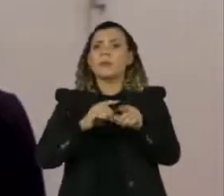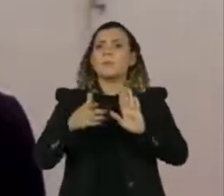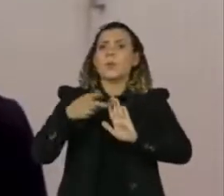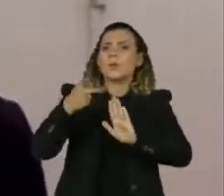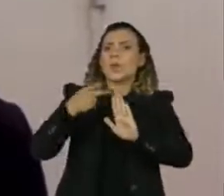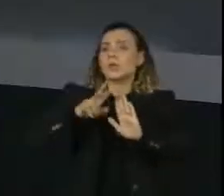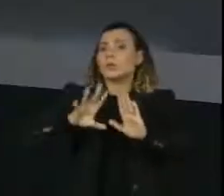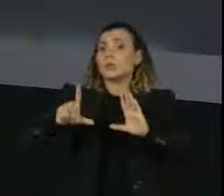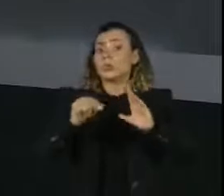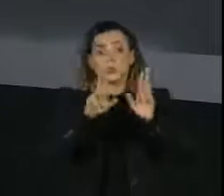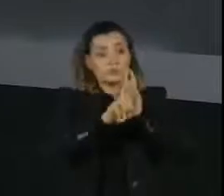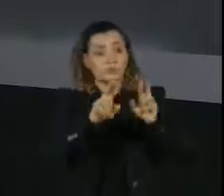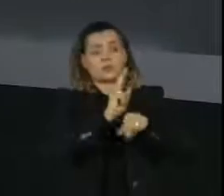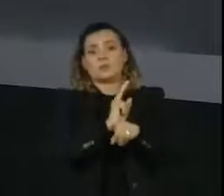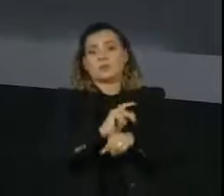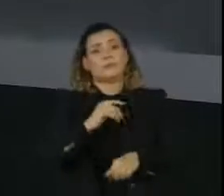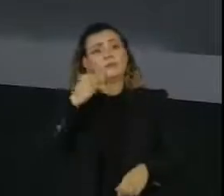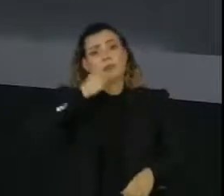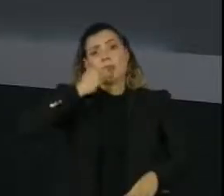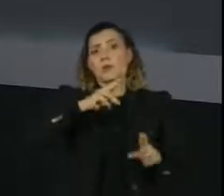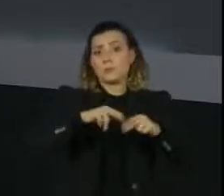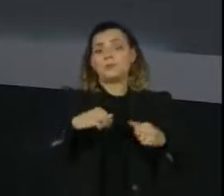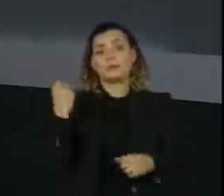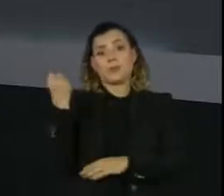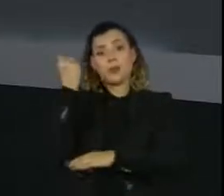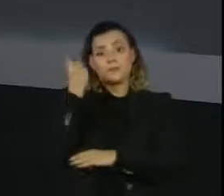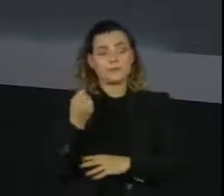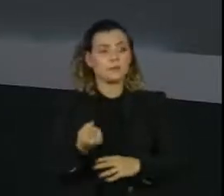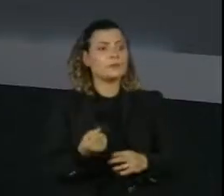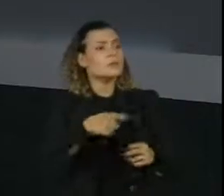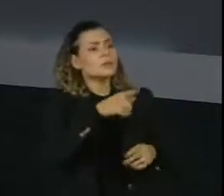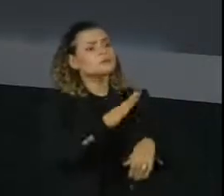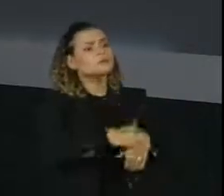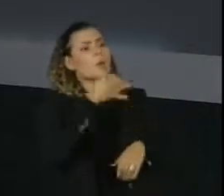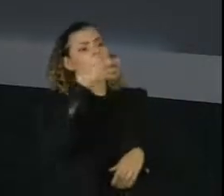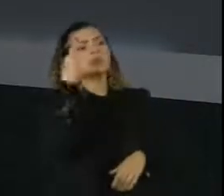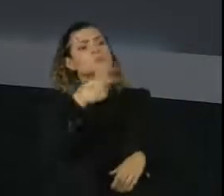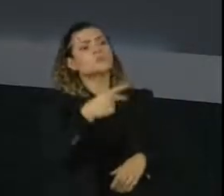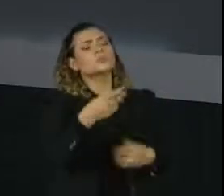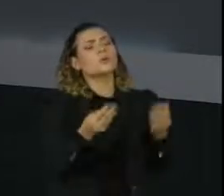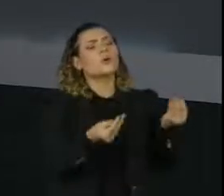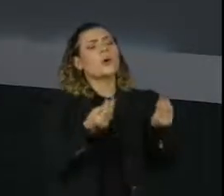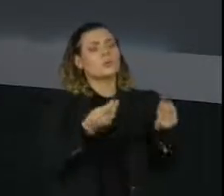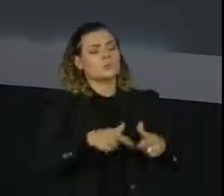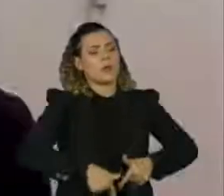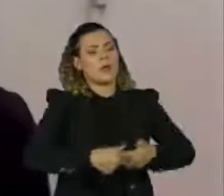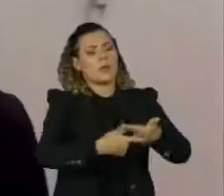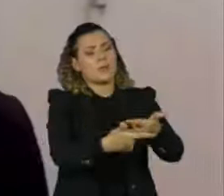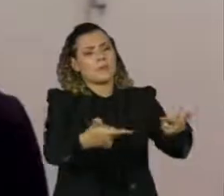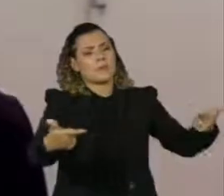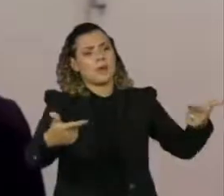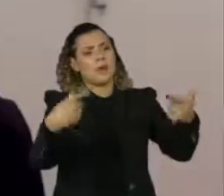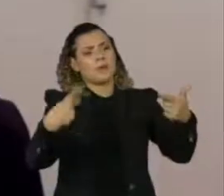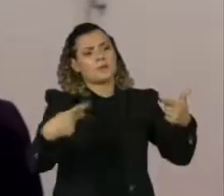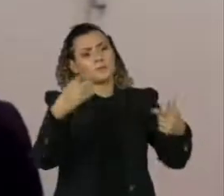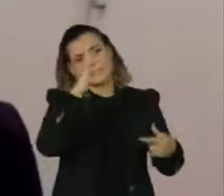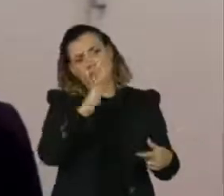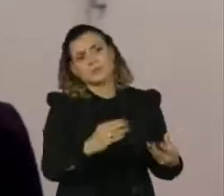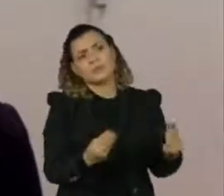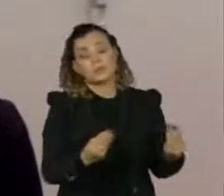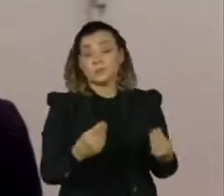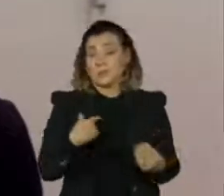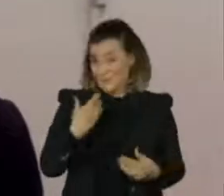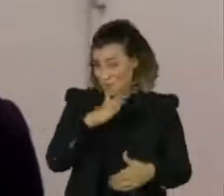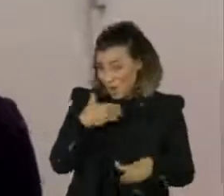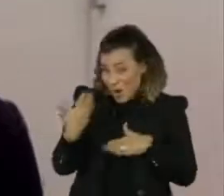situação é muito grave. Como é que vocês avaliam esta realidade brasileira a partir desse acesso às armas? Parte importante dos